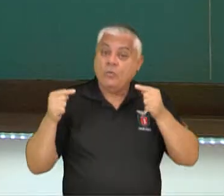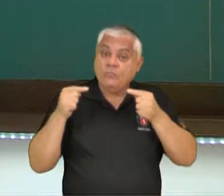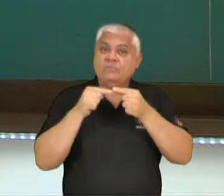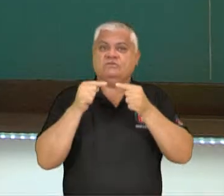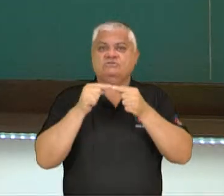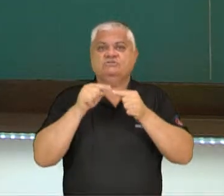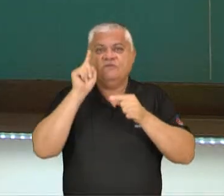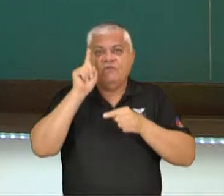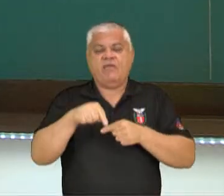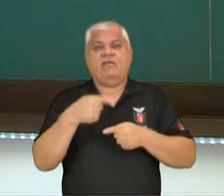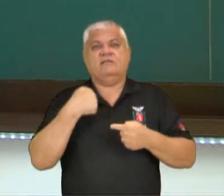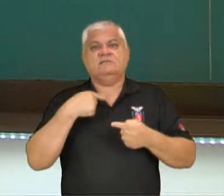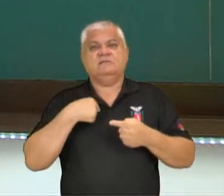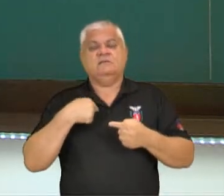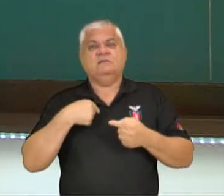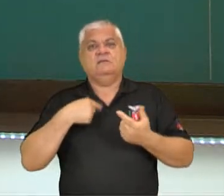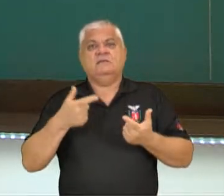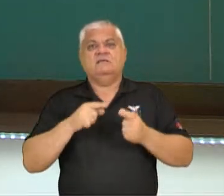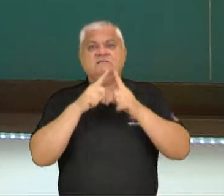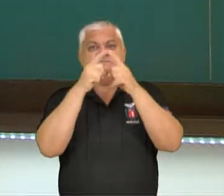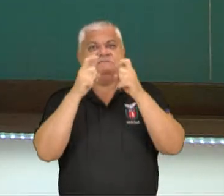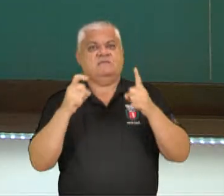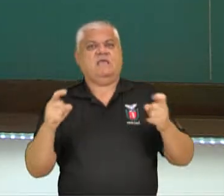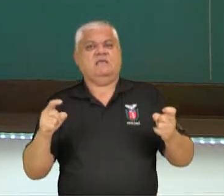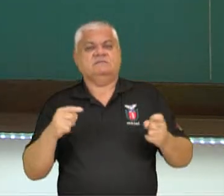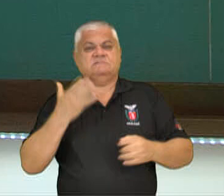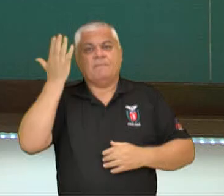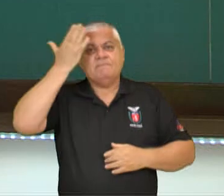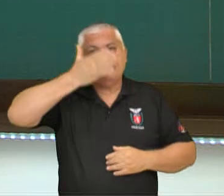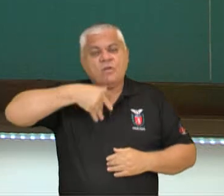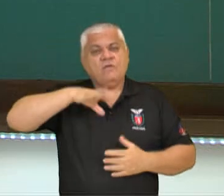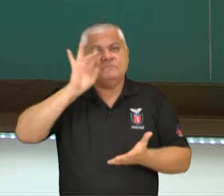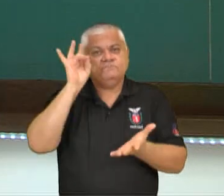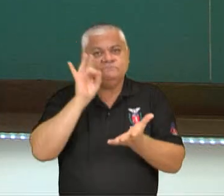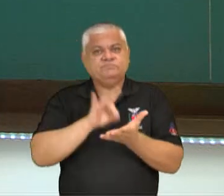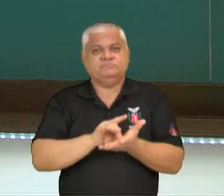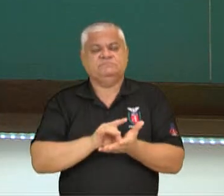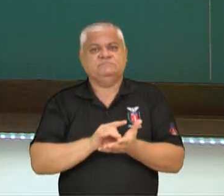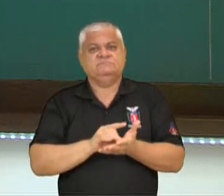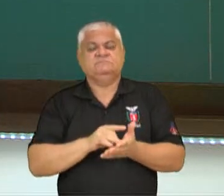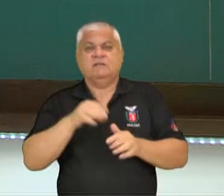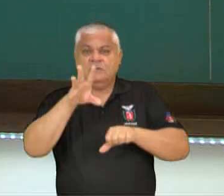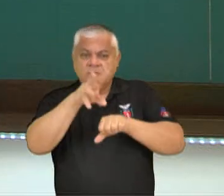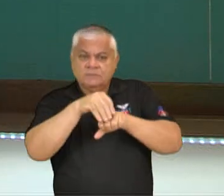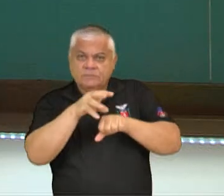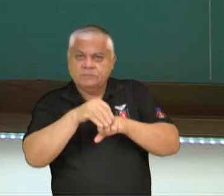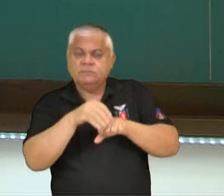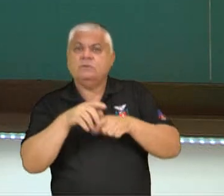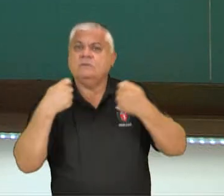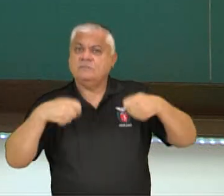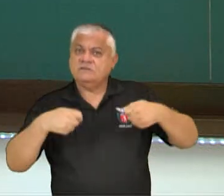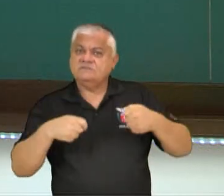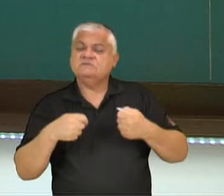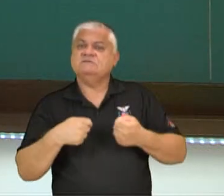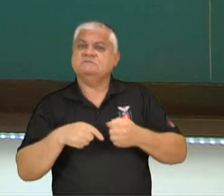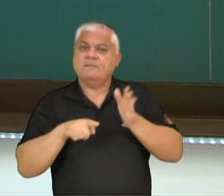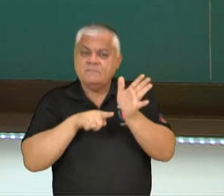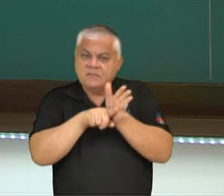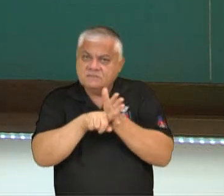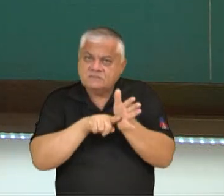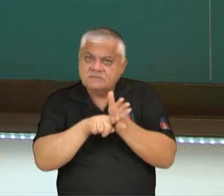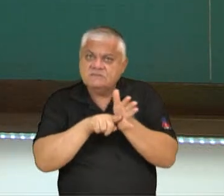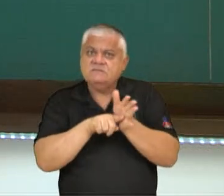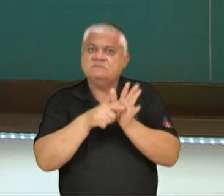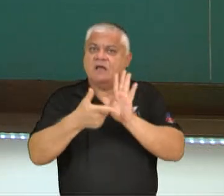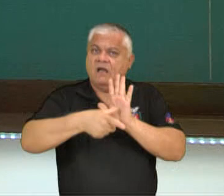certo caráter de cientificidade, ou seja, os dados que estão informados ali precisam ter sido